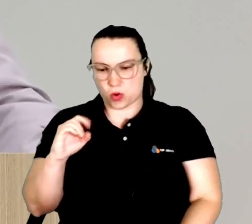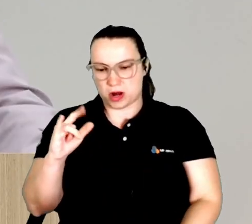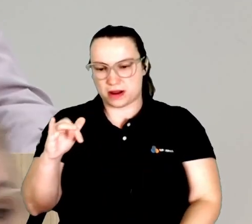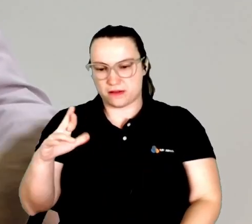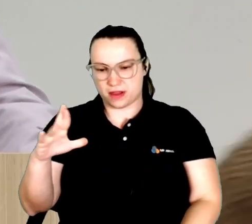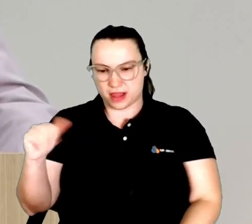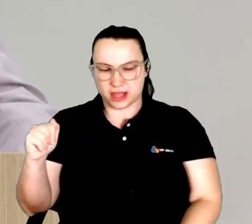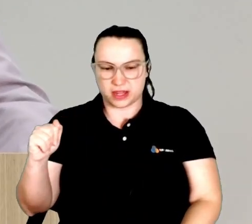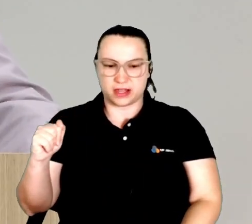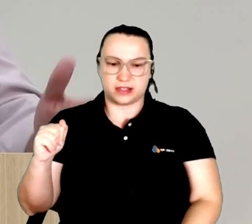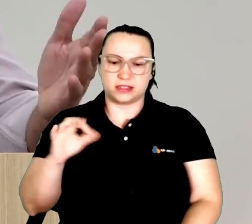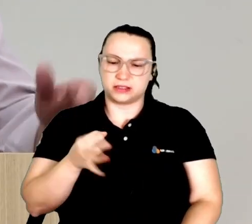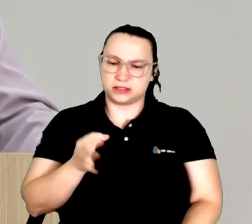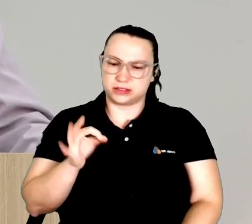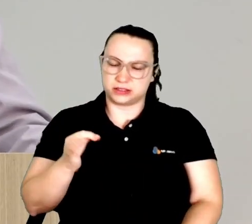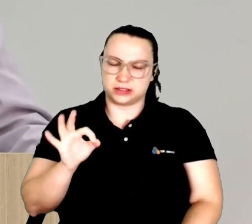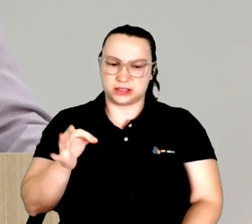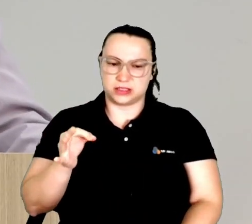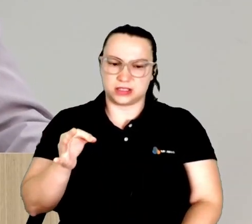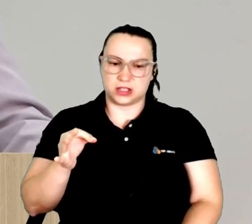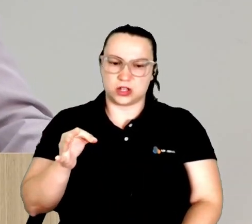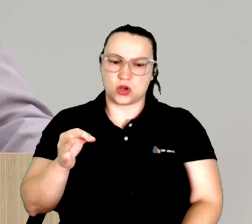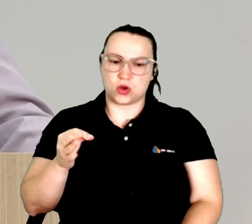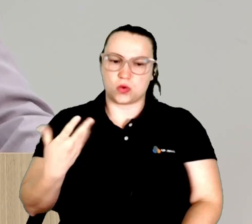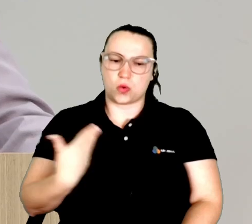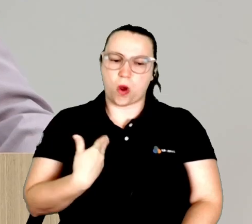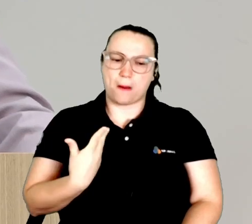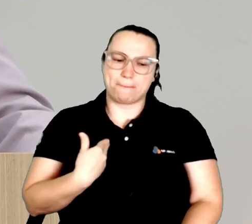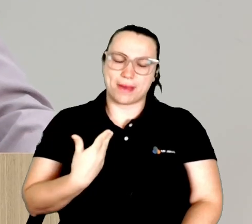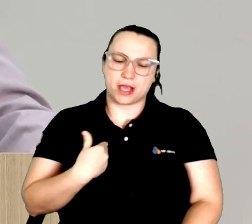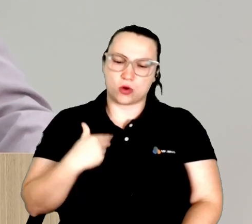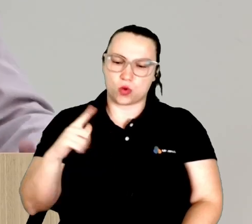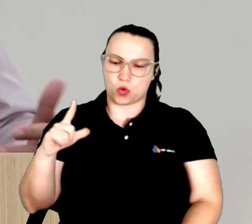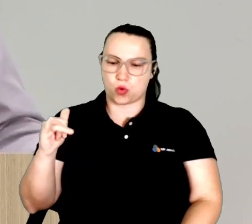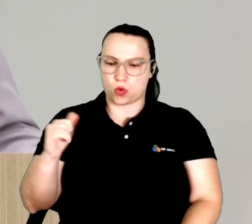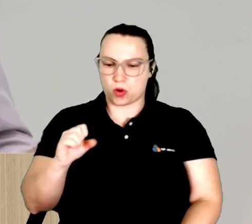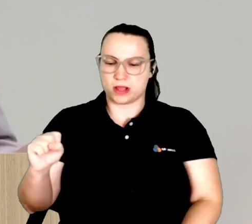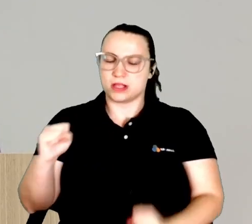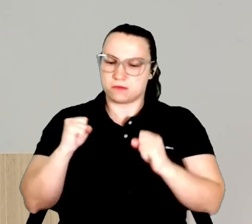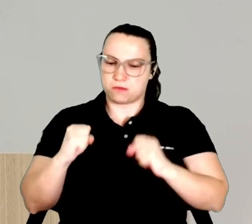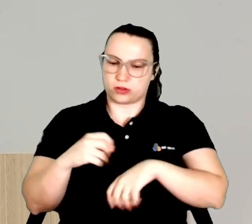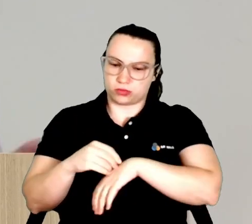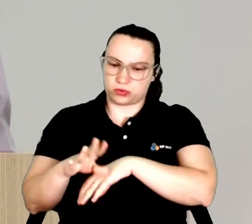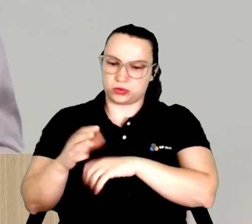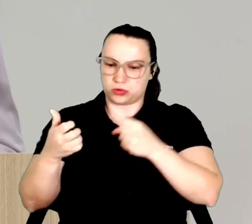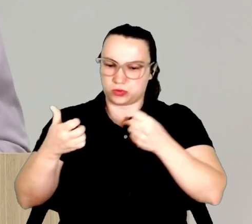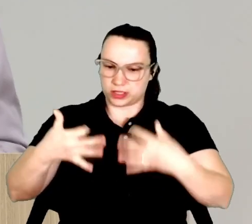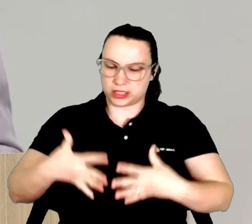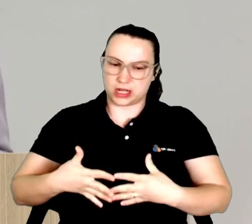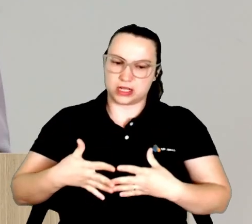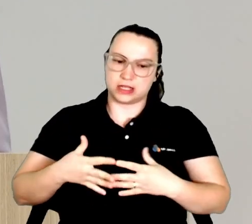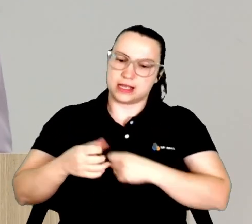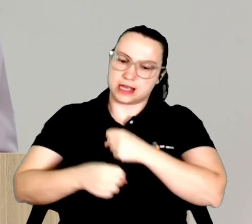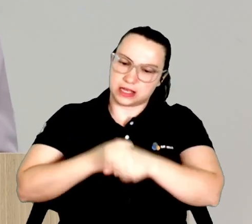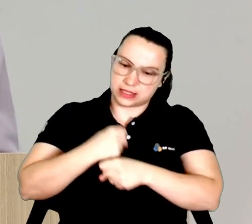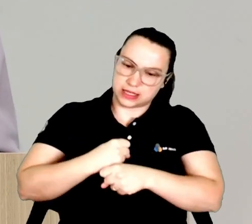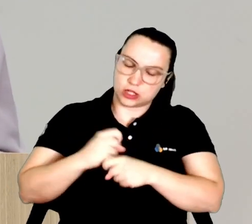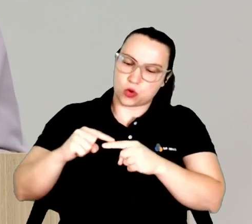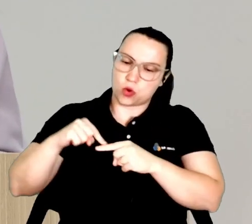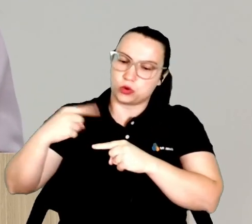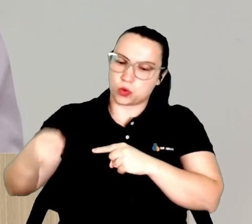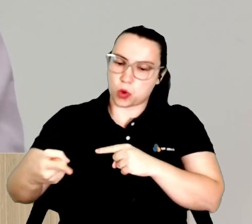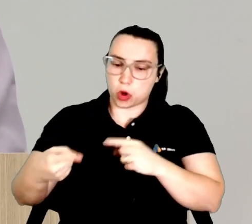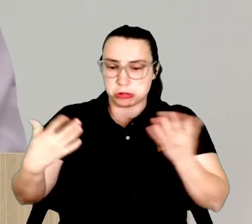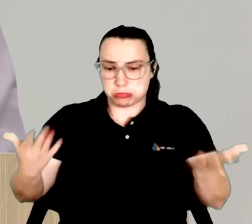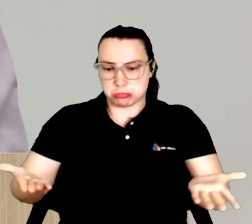que o nosso companheiro, amigo aí, o Luiz, ele pode dar mais detalhe quando vai fazer, se vai fazer esse ano ou vai fazer no próximo mandato,